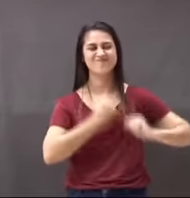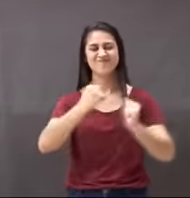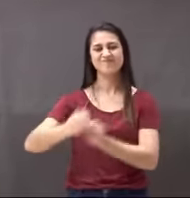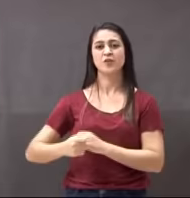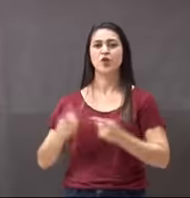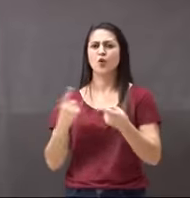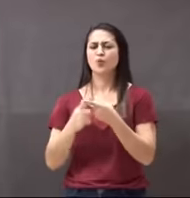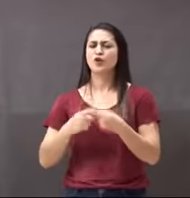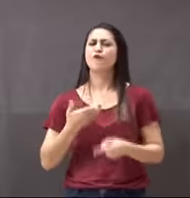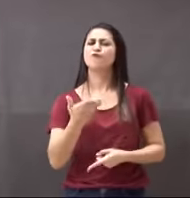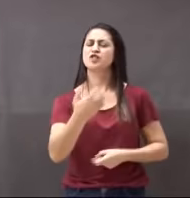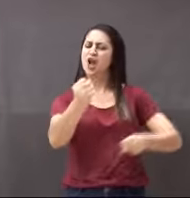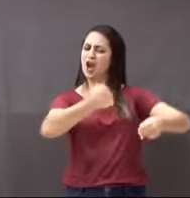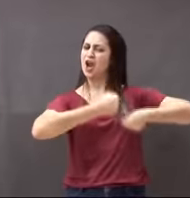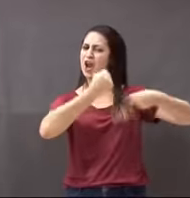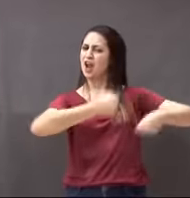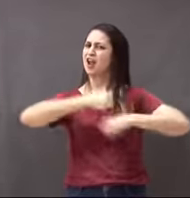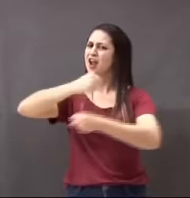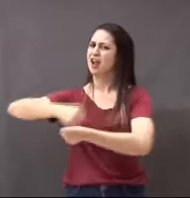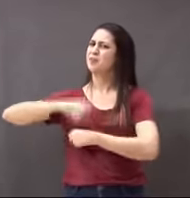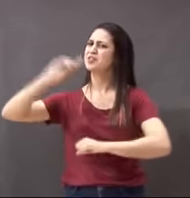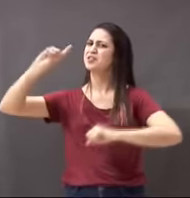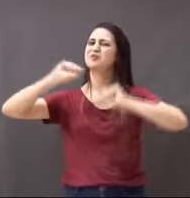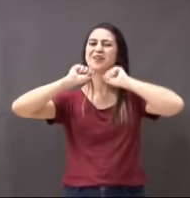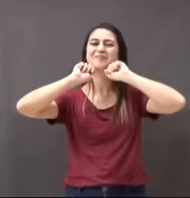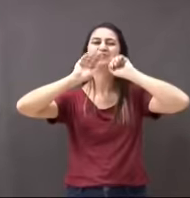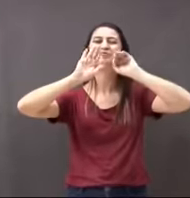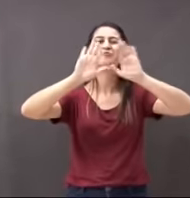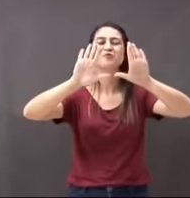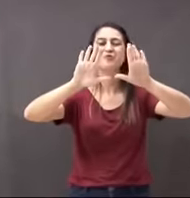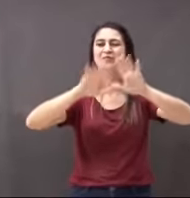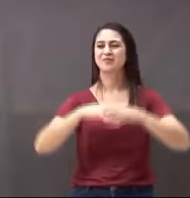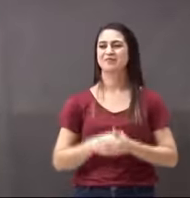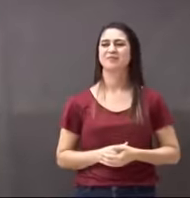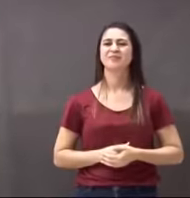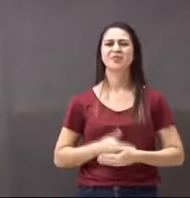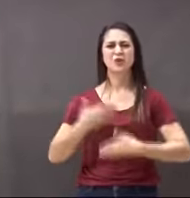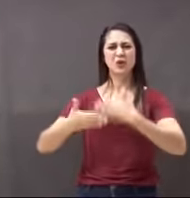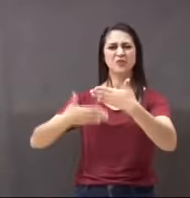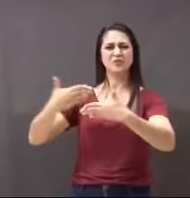Que enquanto você rema, papai antecipa. Vai remando.